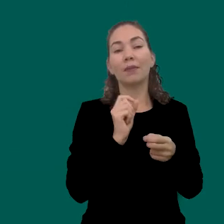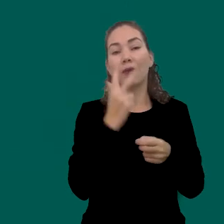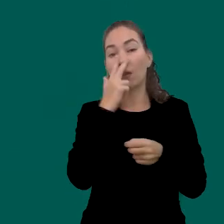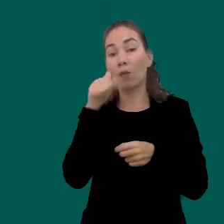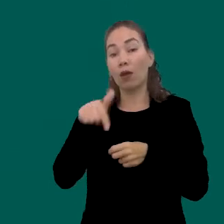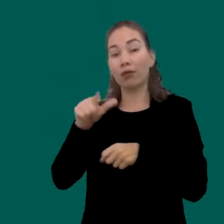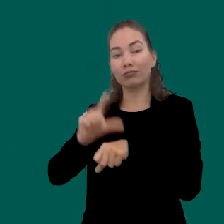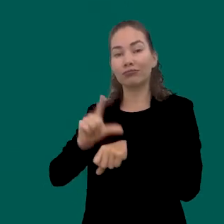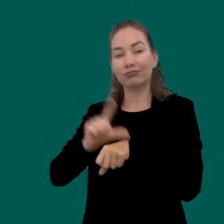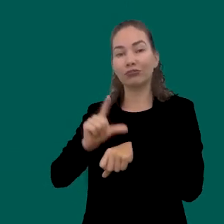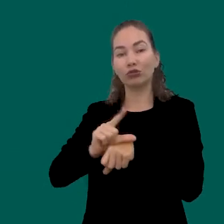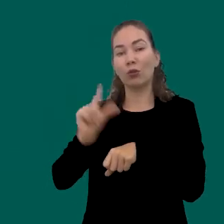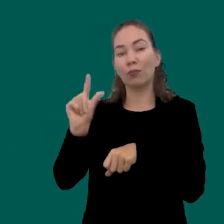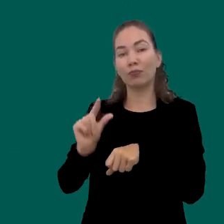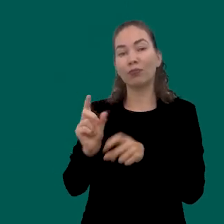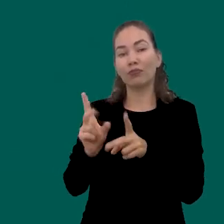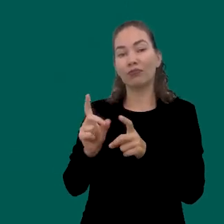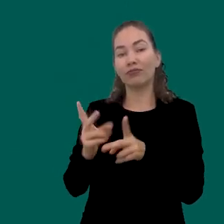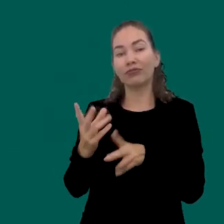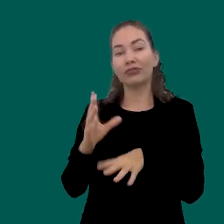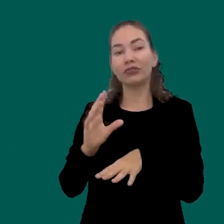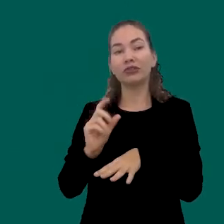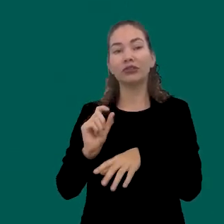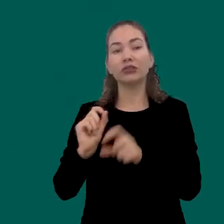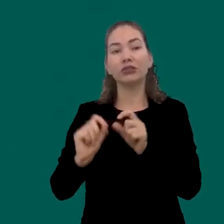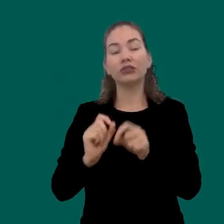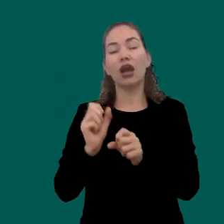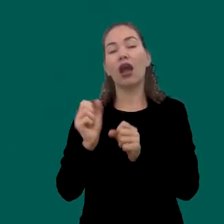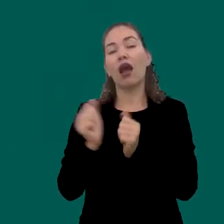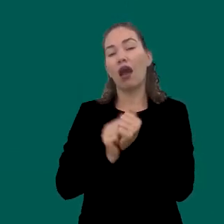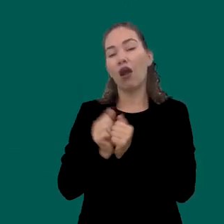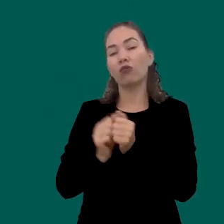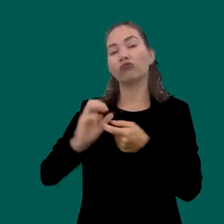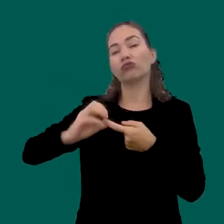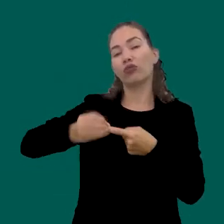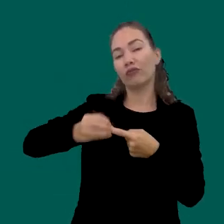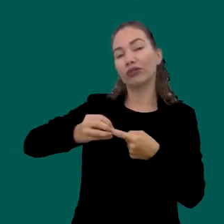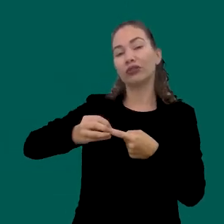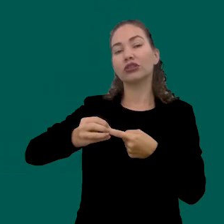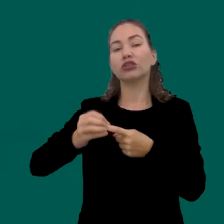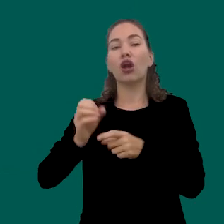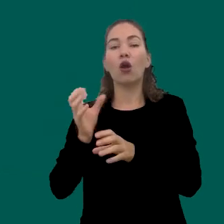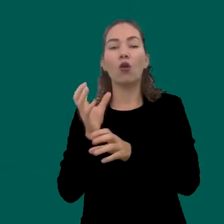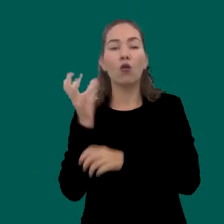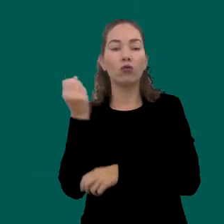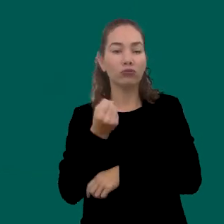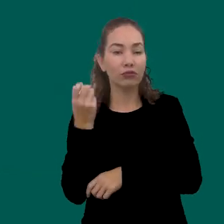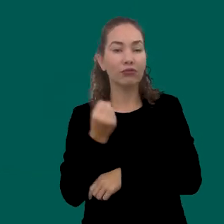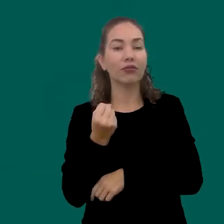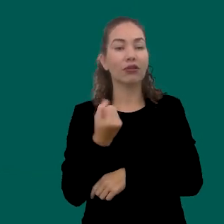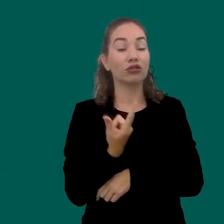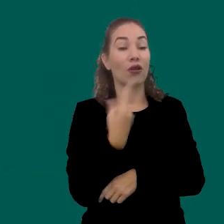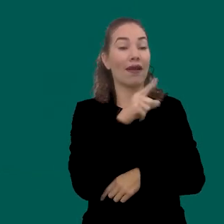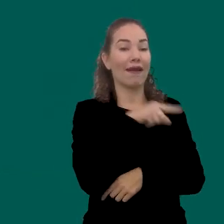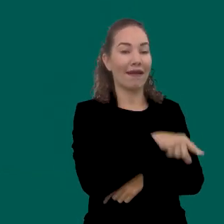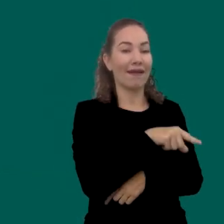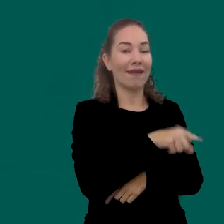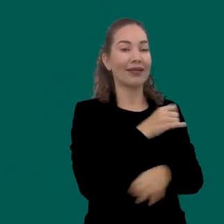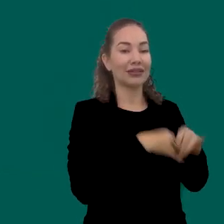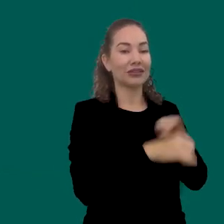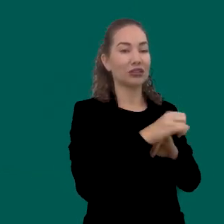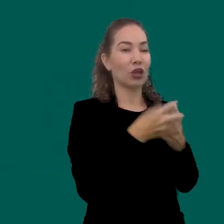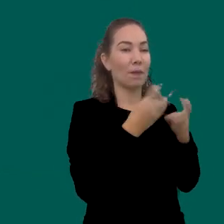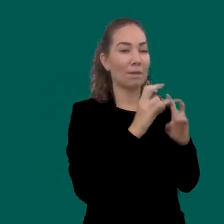loja. Hoje a nossa loja vende muito commodity, arroz, feijão, leite. Já no e-commerce, tu vê